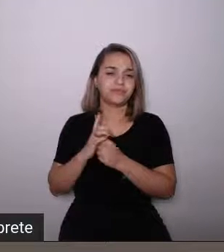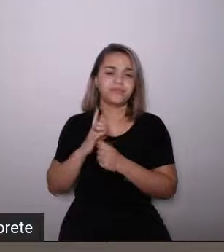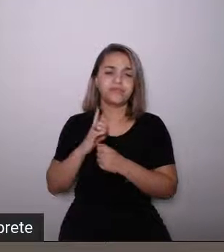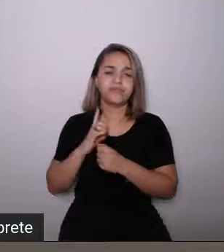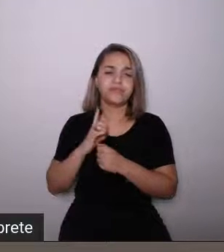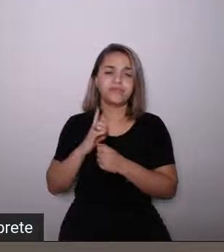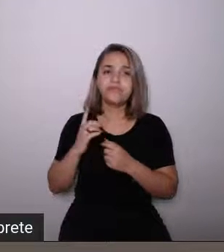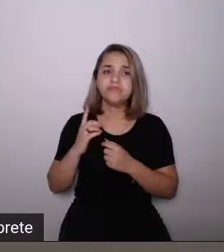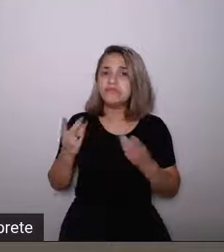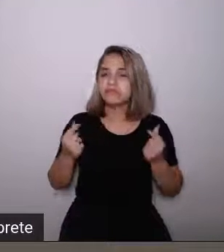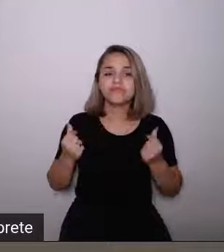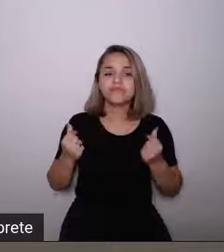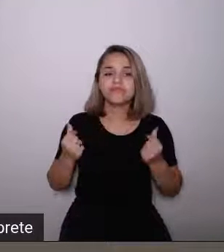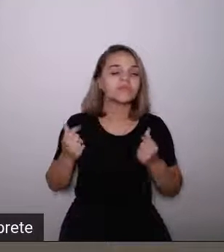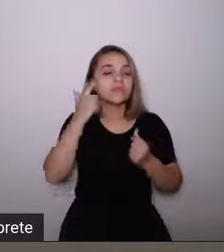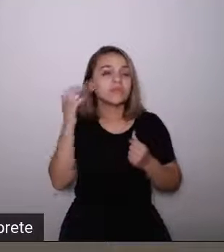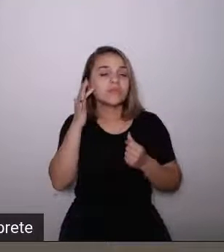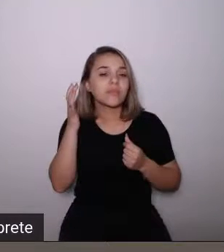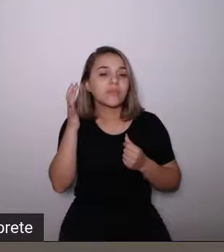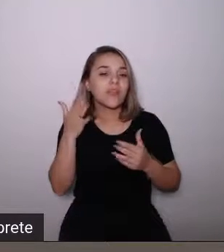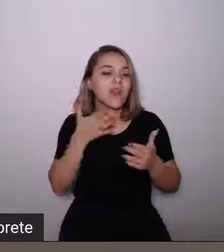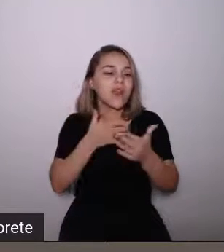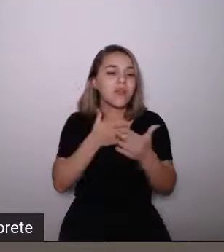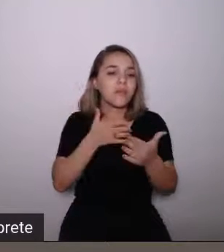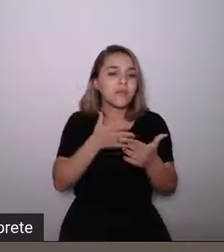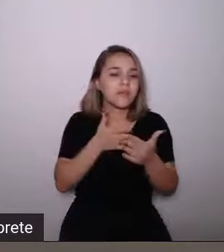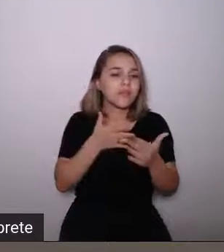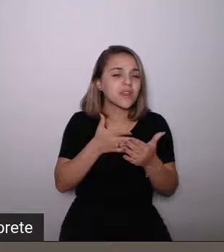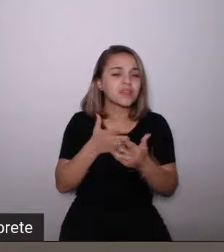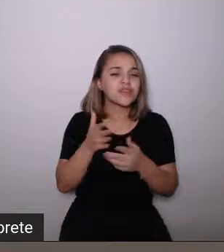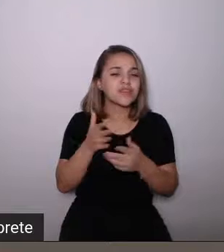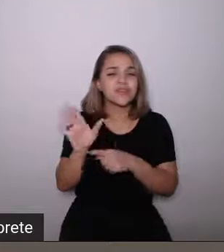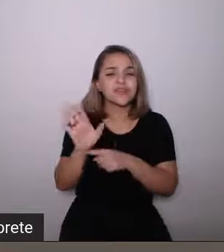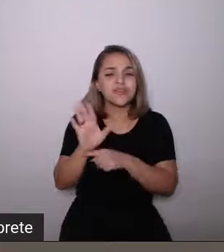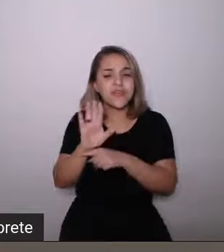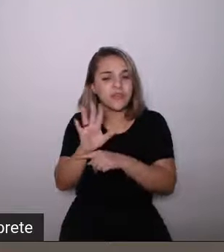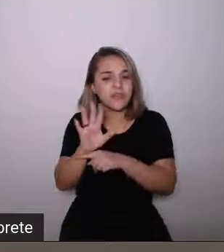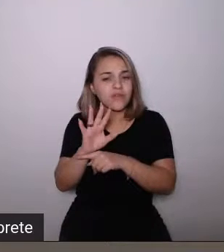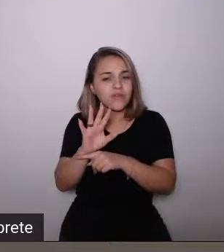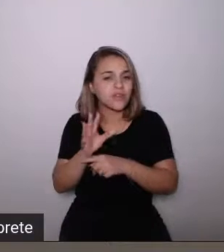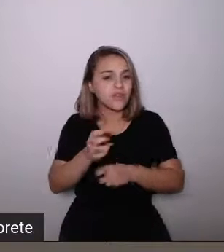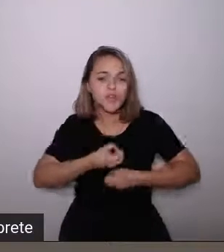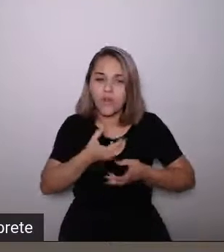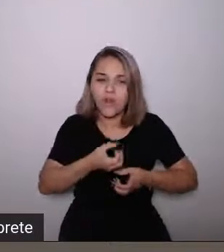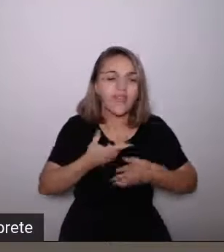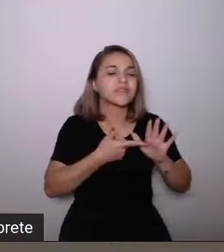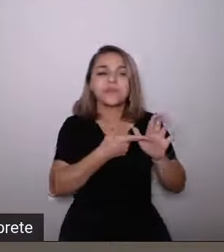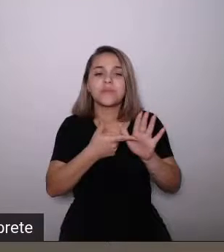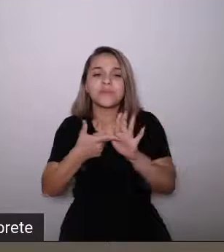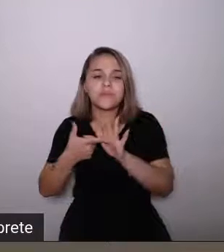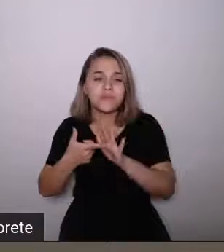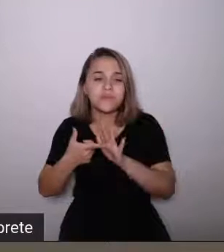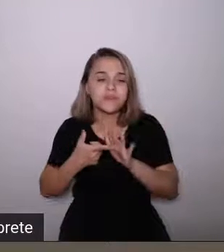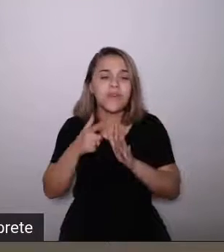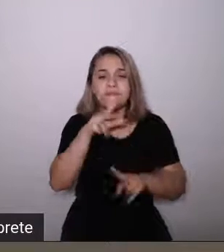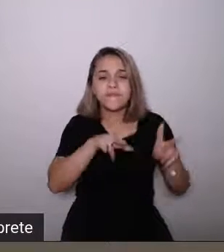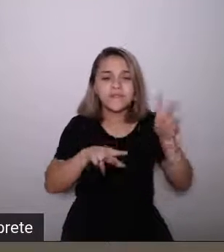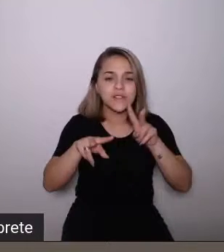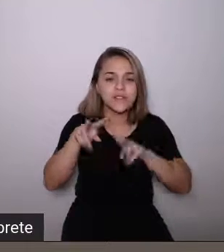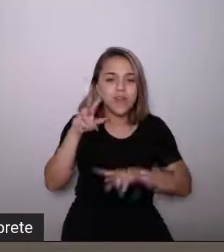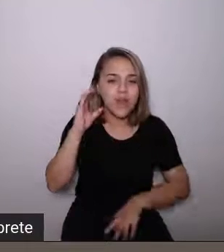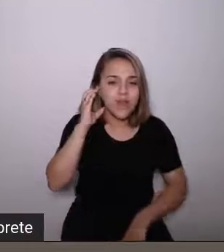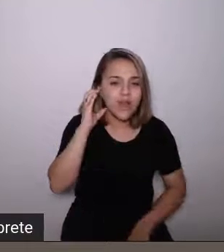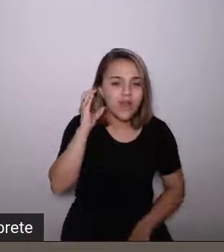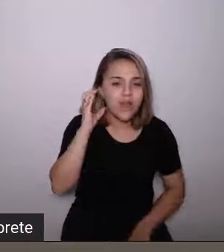pensar no limite como filme de um poeta, como uma manifestação audiovisual de um poeta, de um